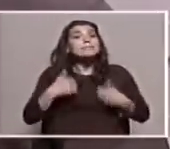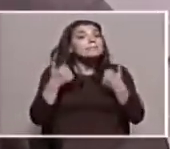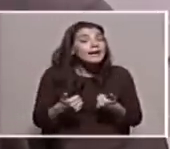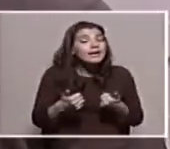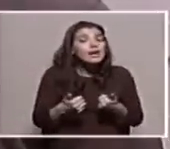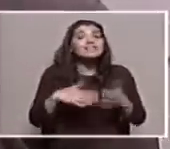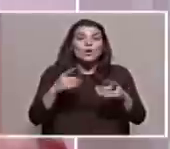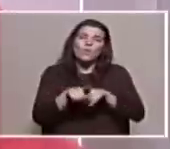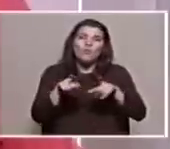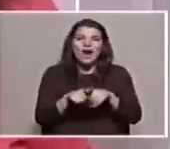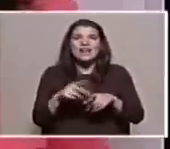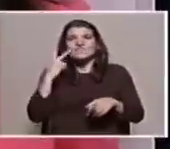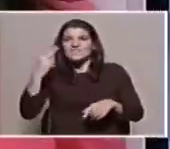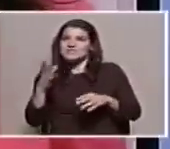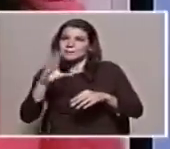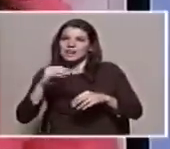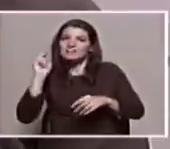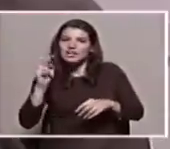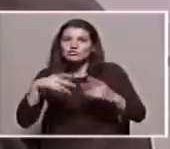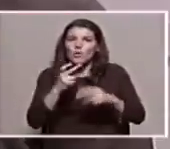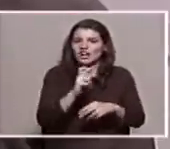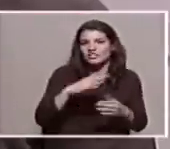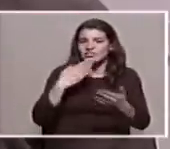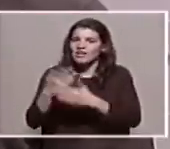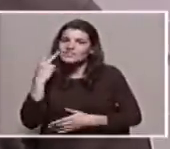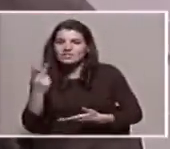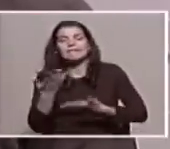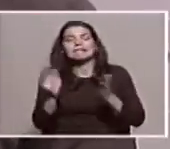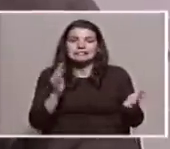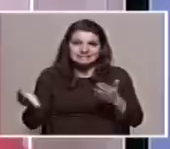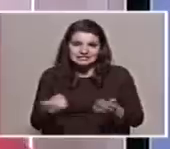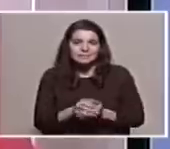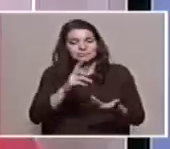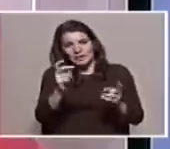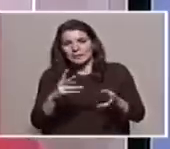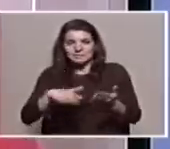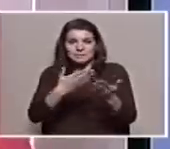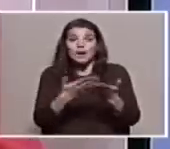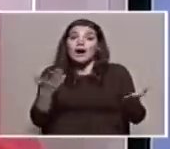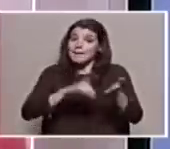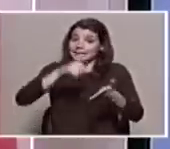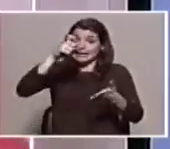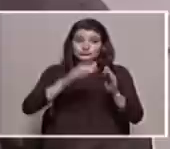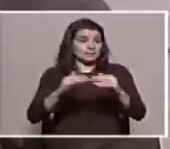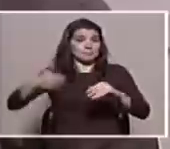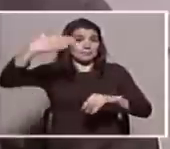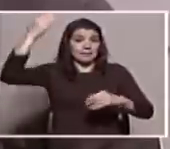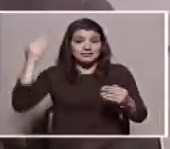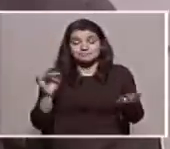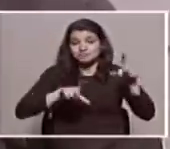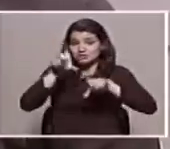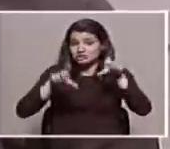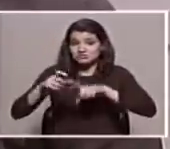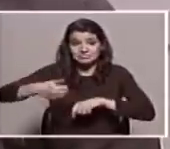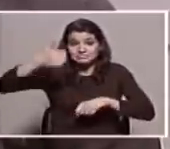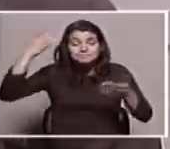anos à Vida ou mais vida aos anos não é portanto fica aqui a dúvida mas de qualquer maneira acho que os americanos mais uma vez à frente uma equipa cientistas Americana